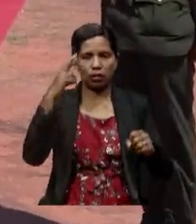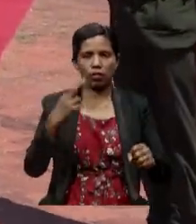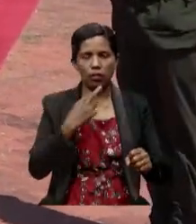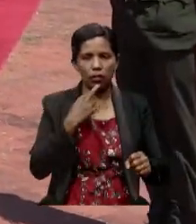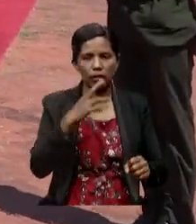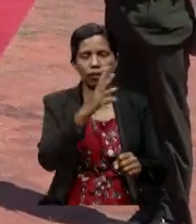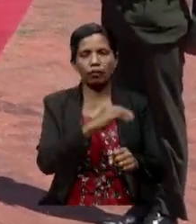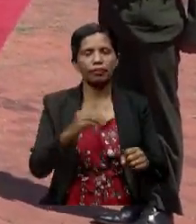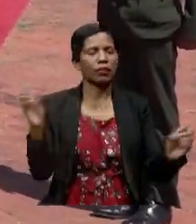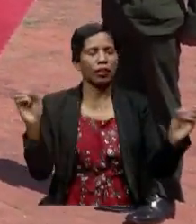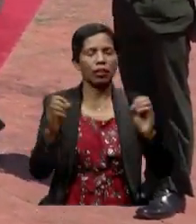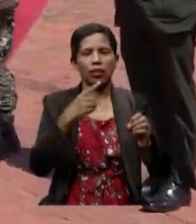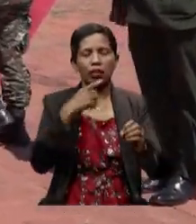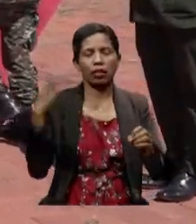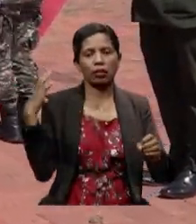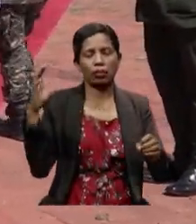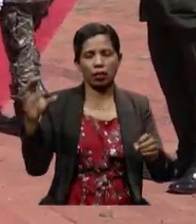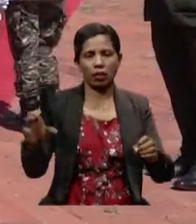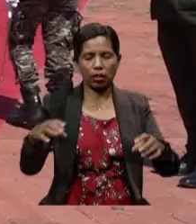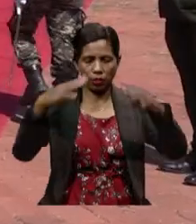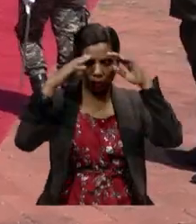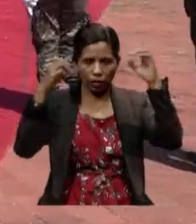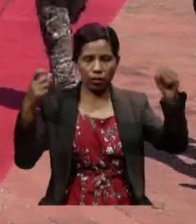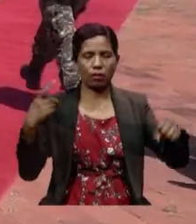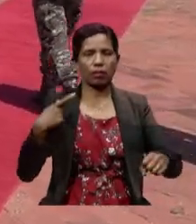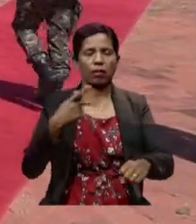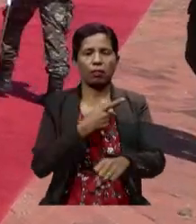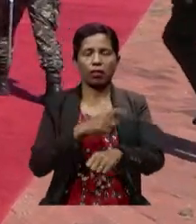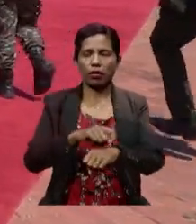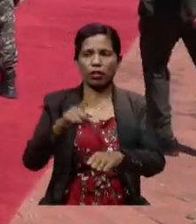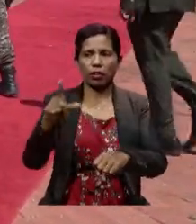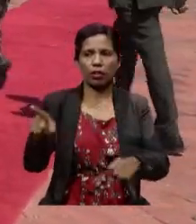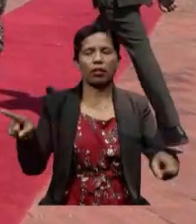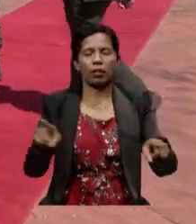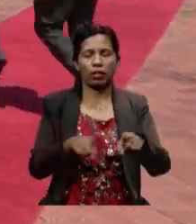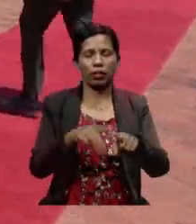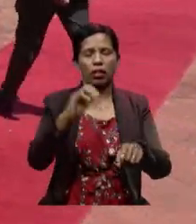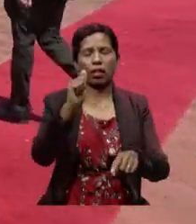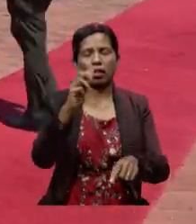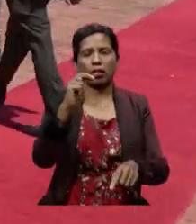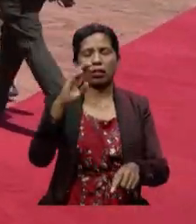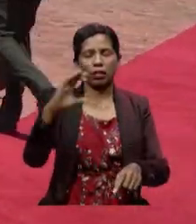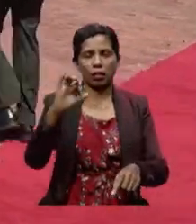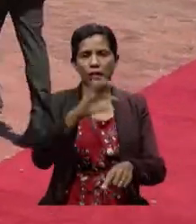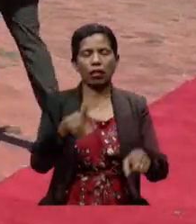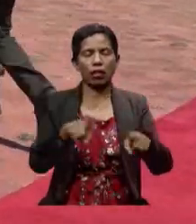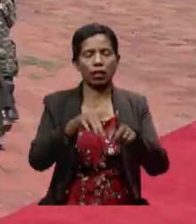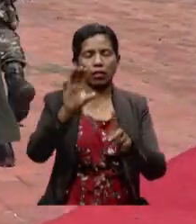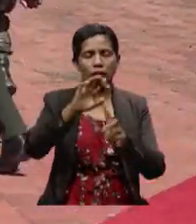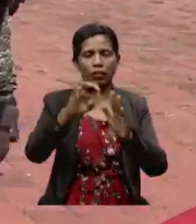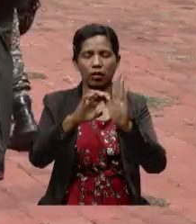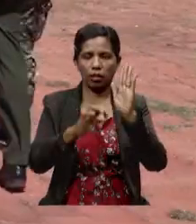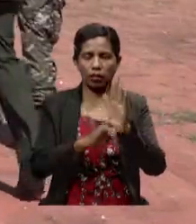Horta, lá delega competência rumo ao presidente do Parlamento Nacional, Aniceto Guterres Lopes, anessan se festado em